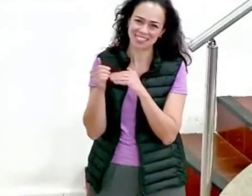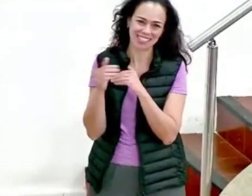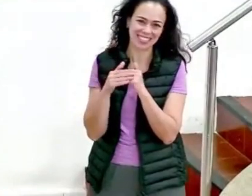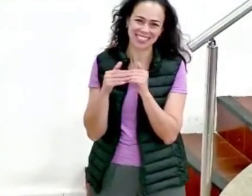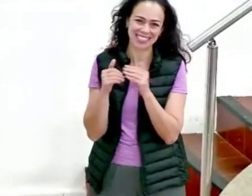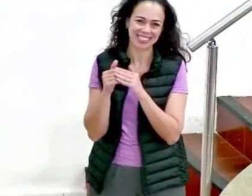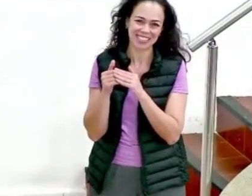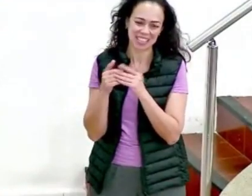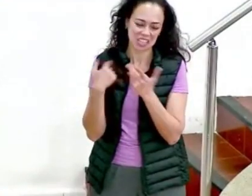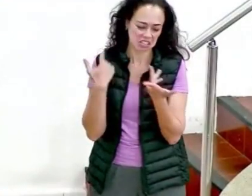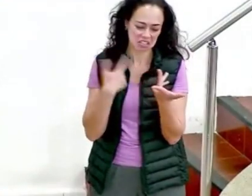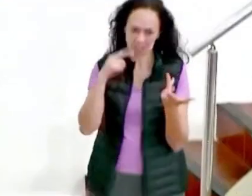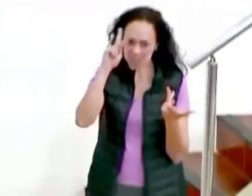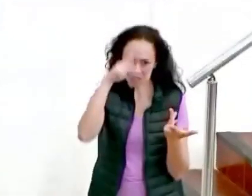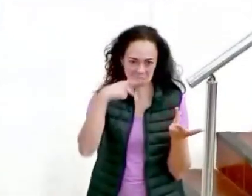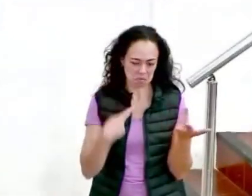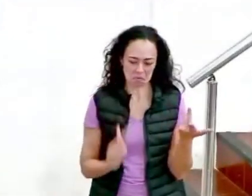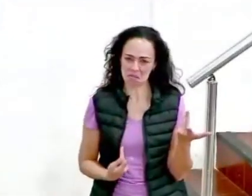É esse Deus